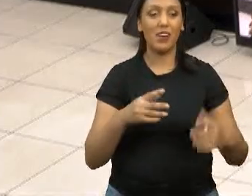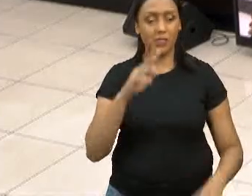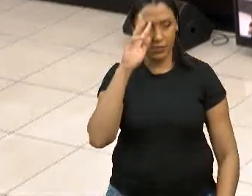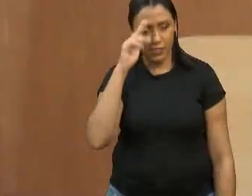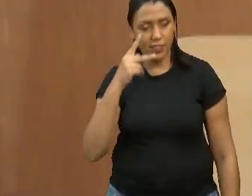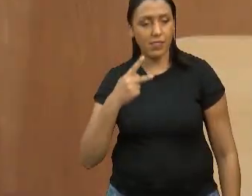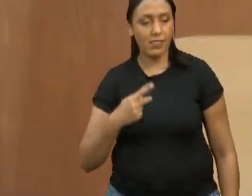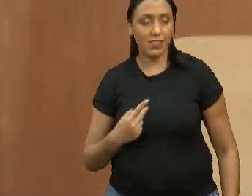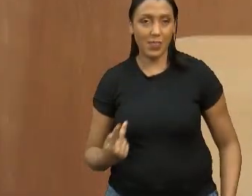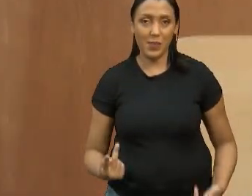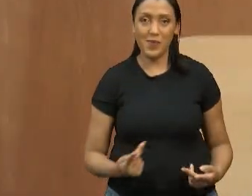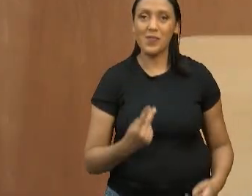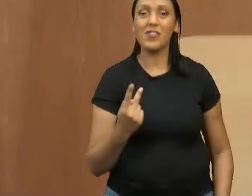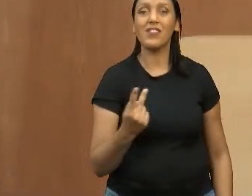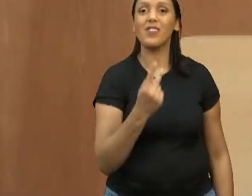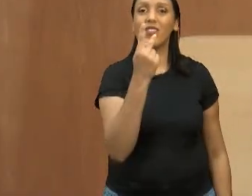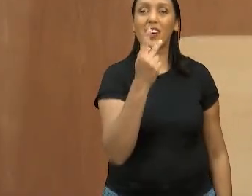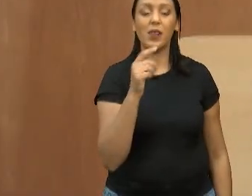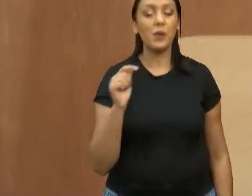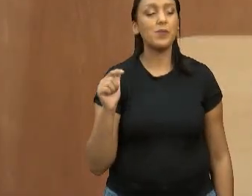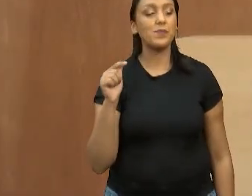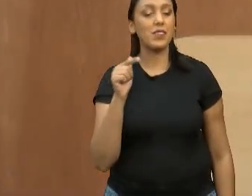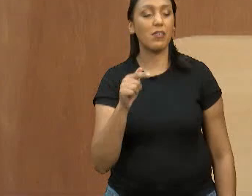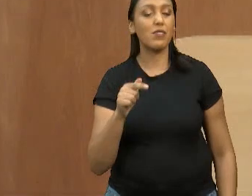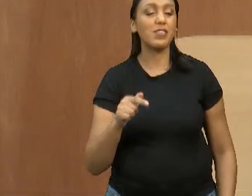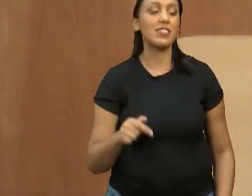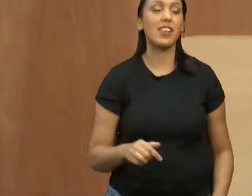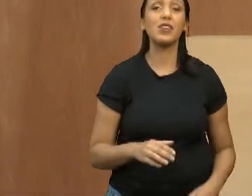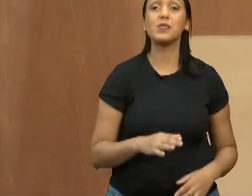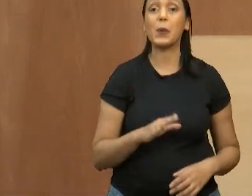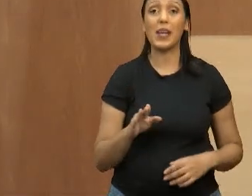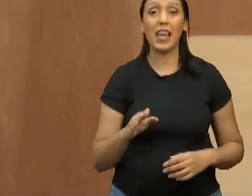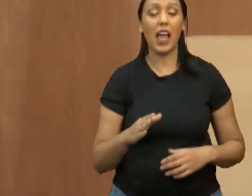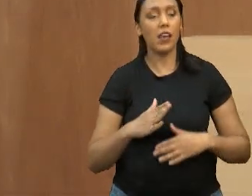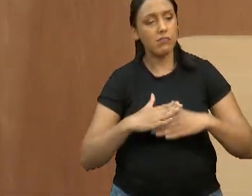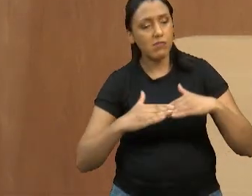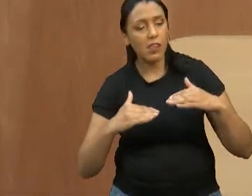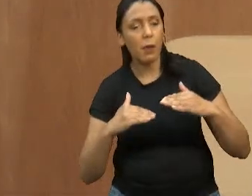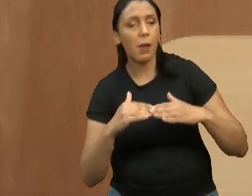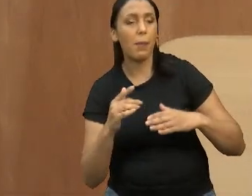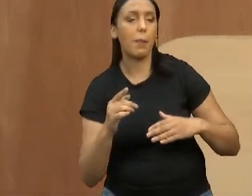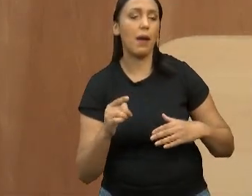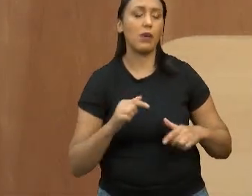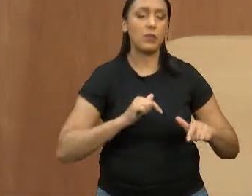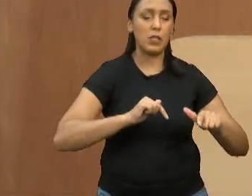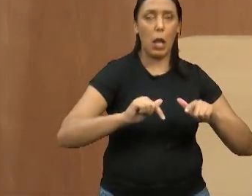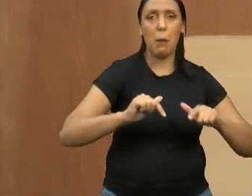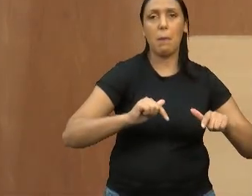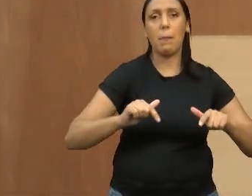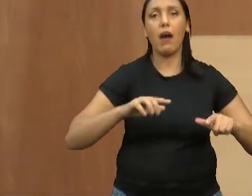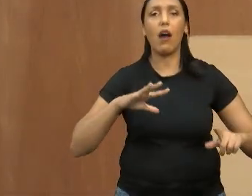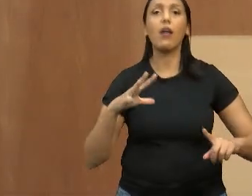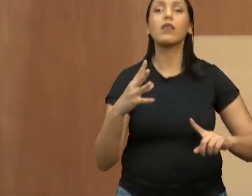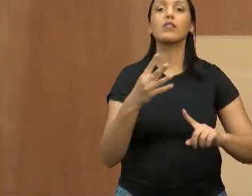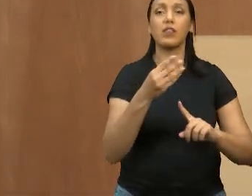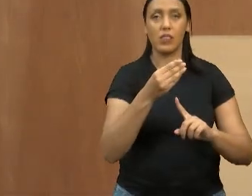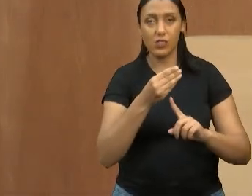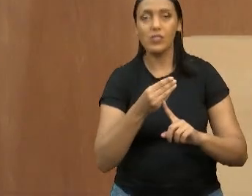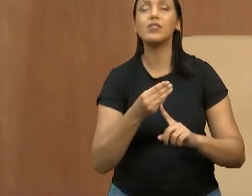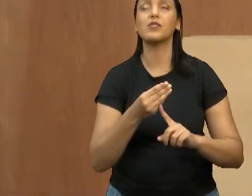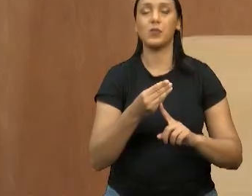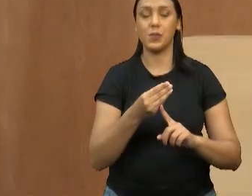arte. Fico muito feliz de ver a casa cheia, de ver vocês aqui, sintam-se abraçados por mim. Eu